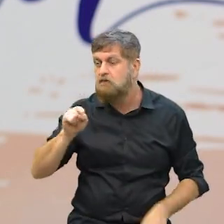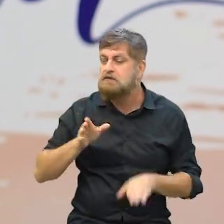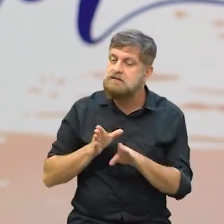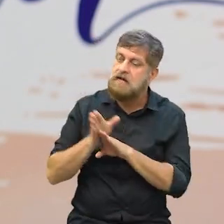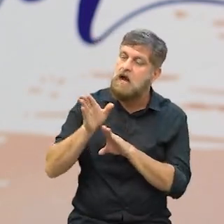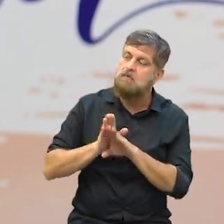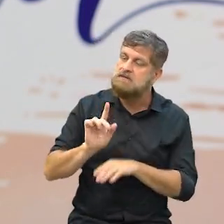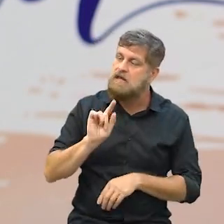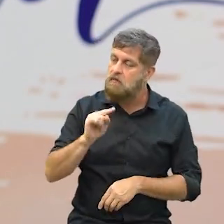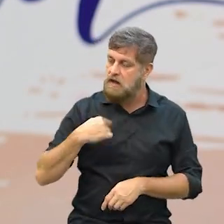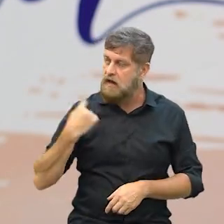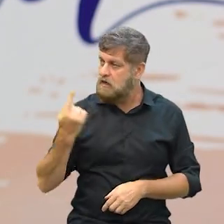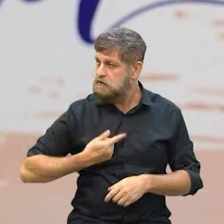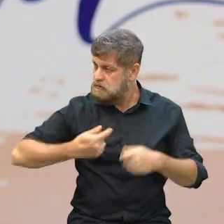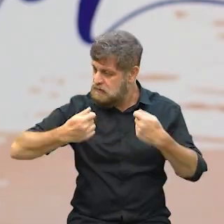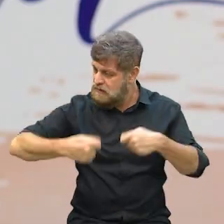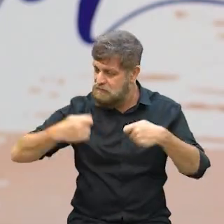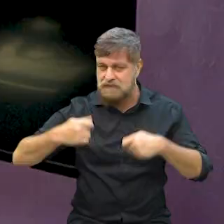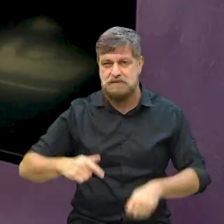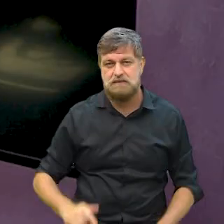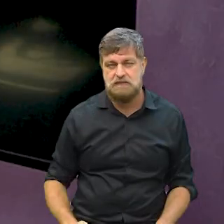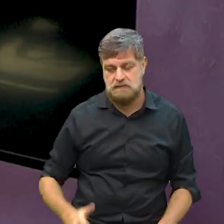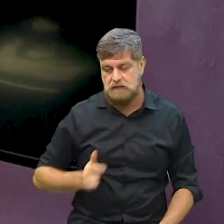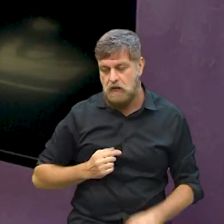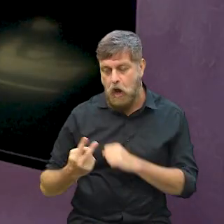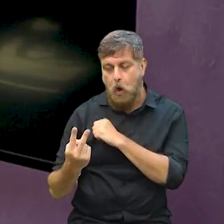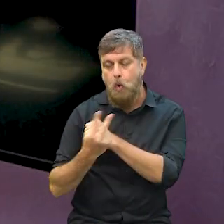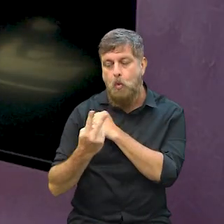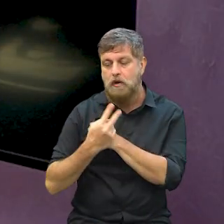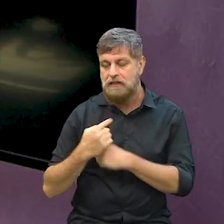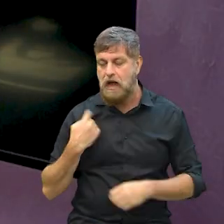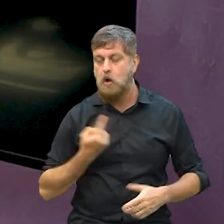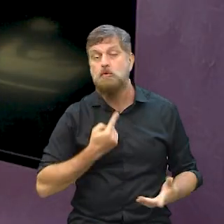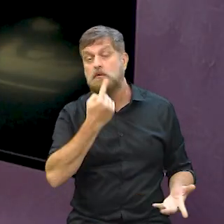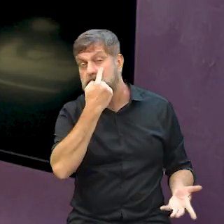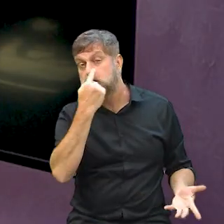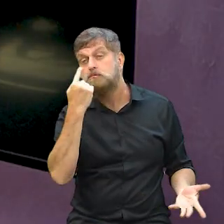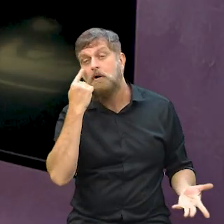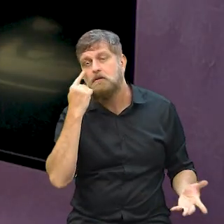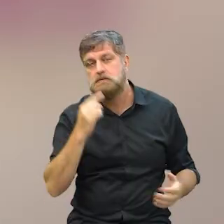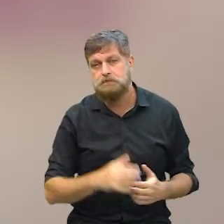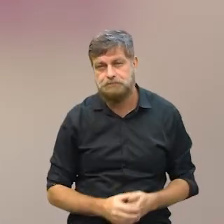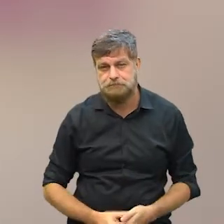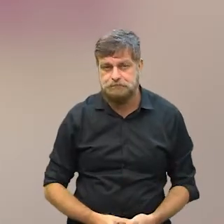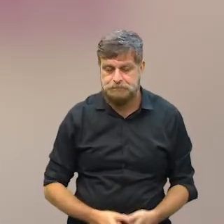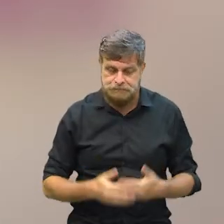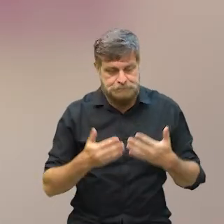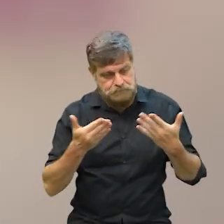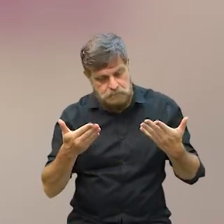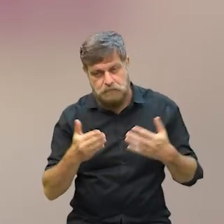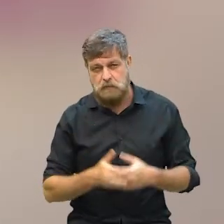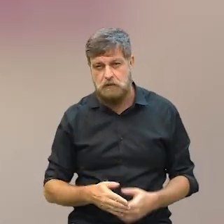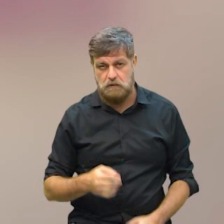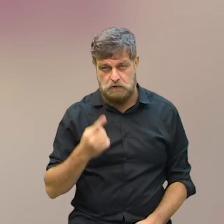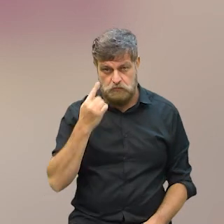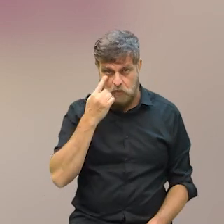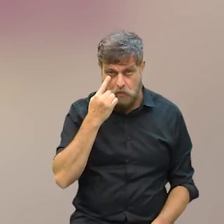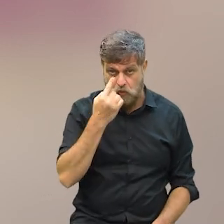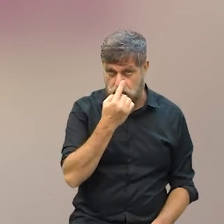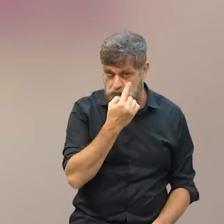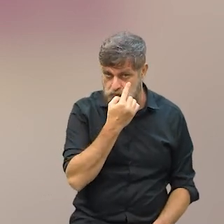você indica? O que que a gente precisa ter de cuidado com os olhos? Então, os